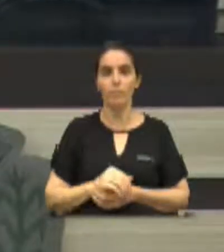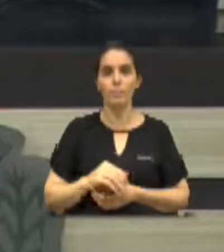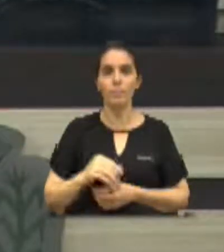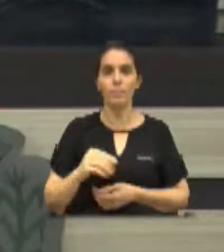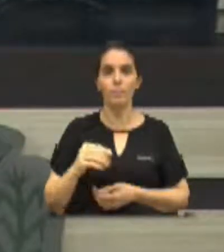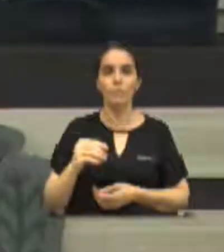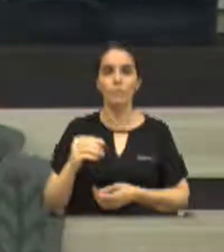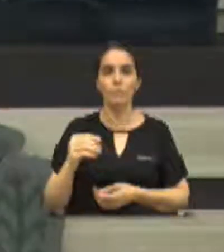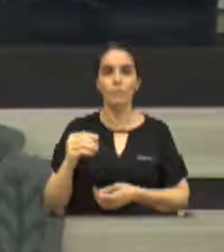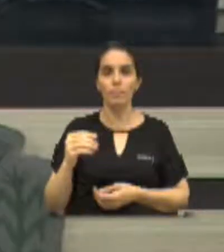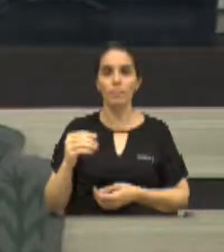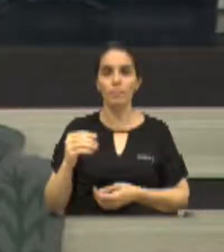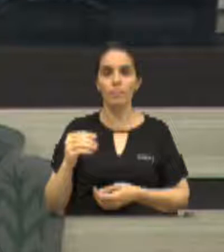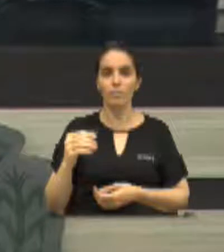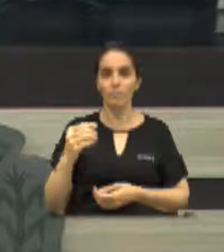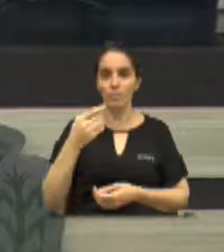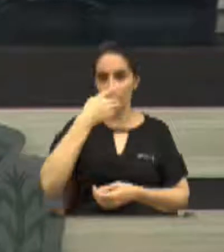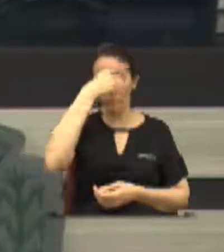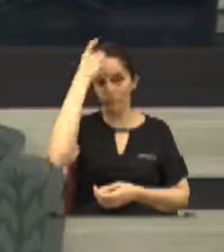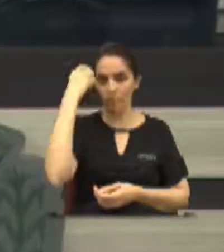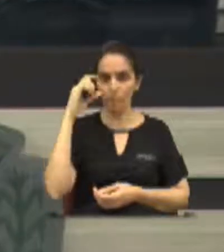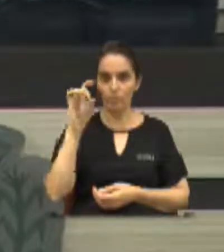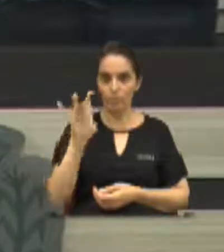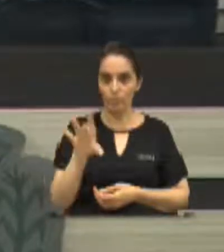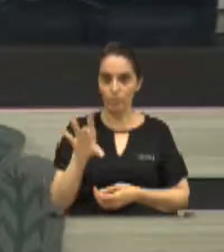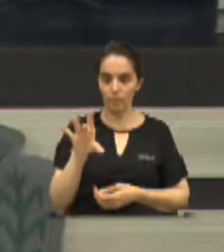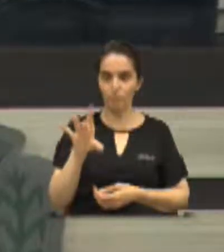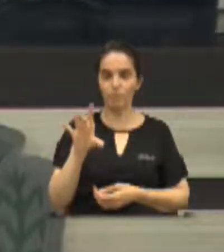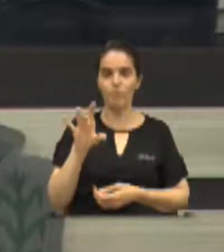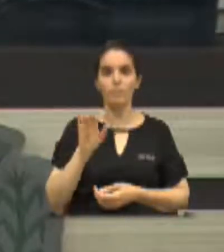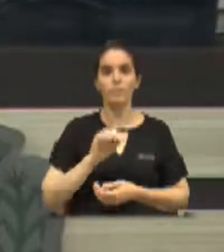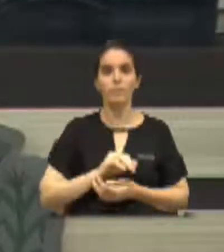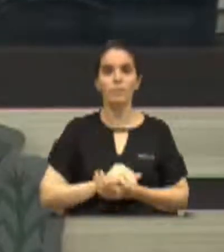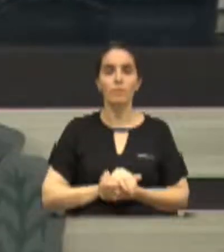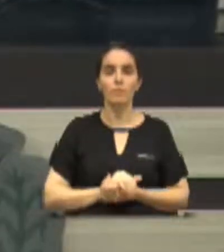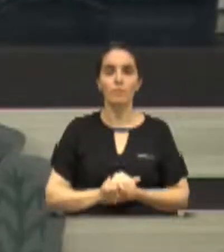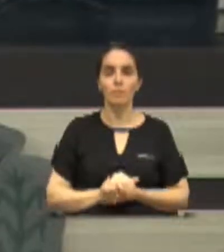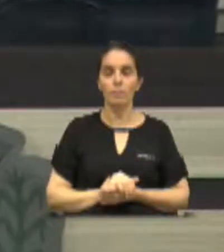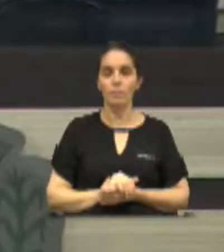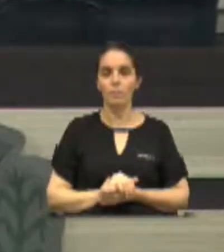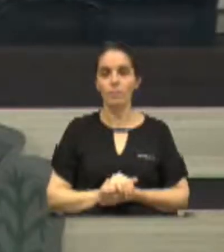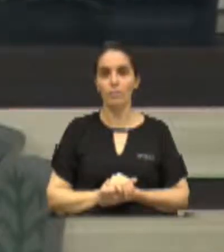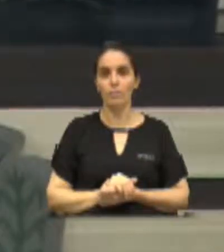Marco Antônio Xavier, líder do Bloco PRB, PSB e PDT.